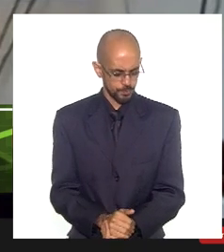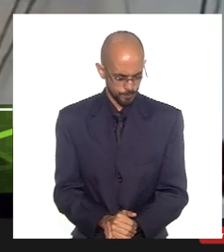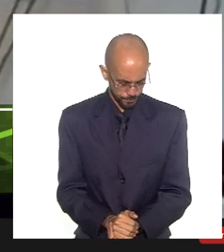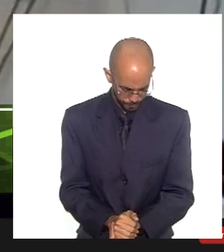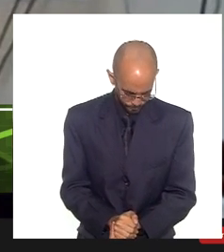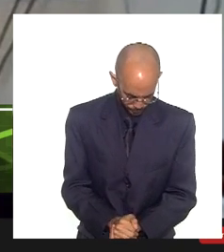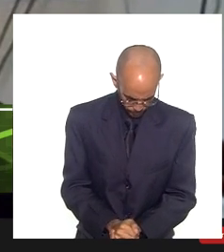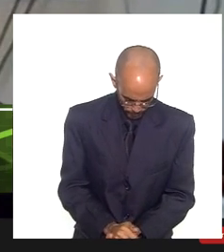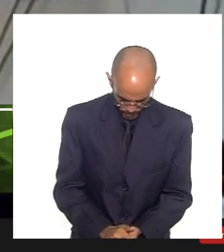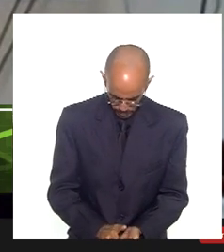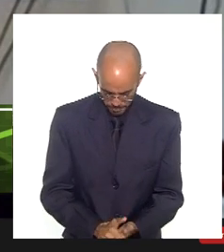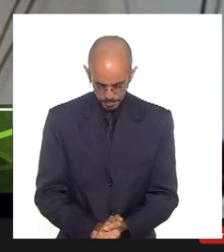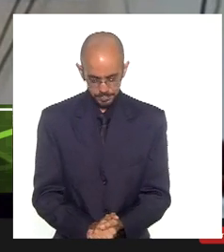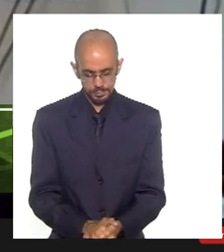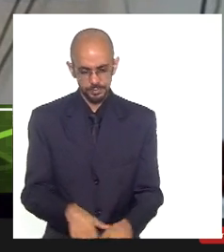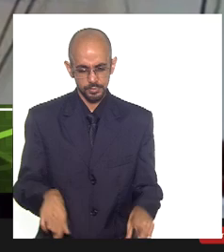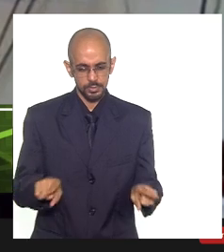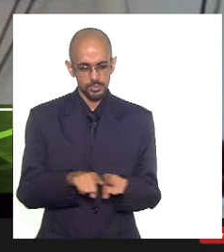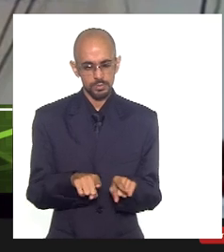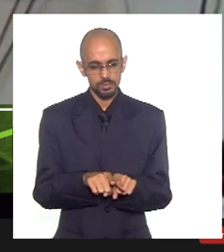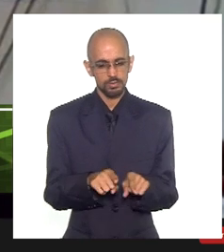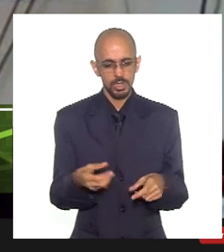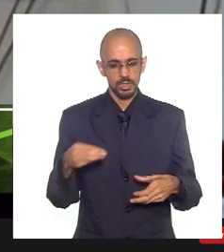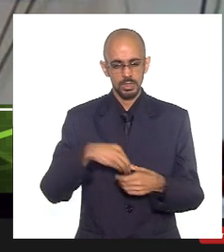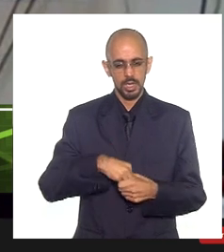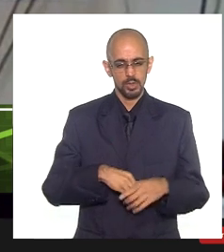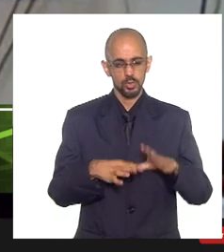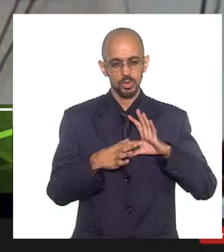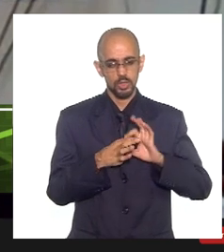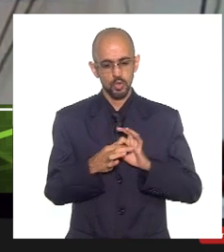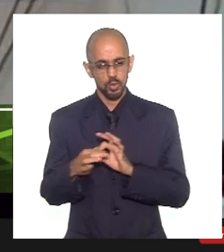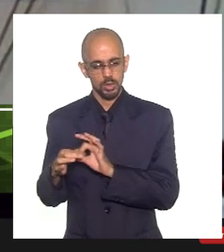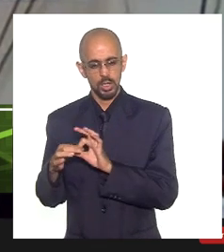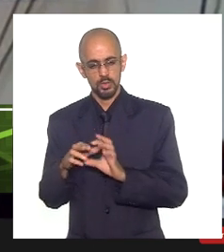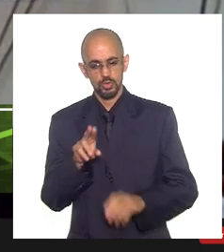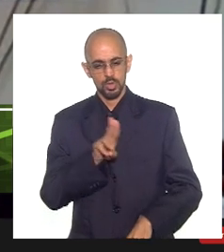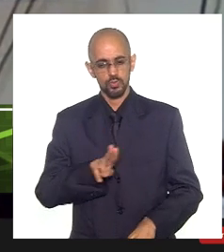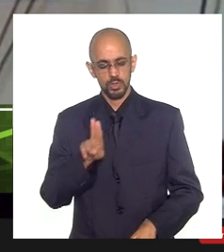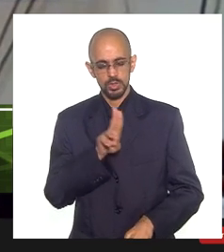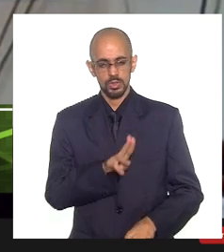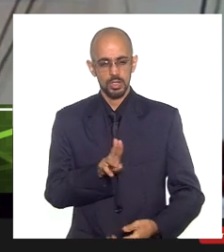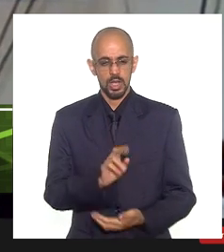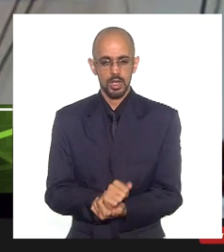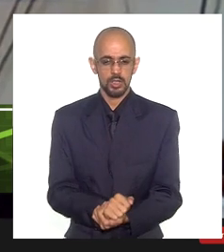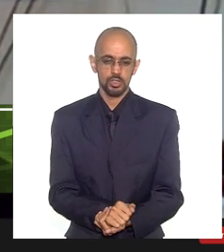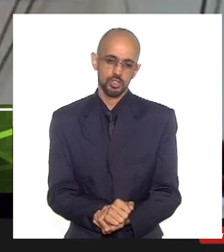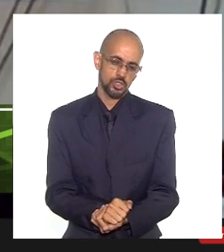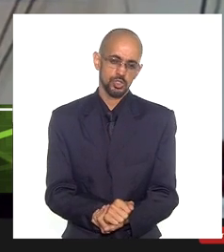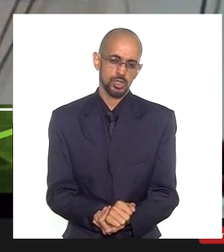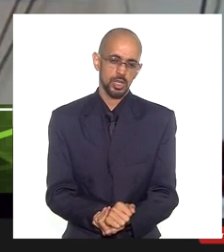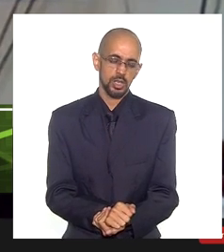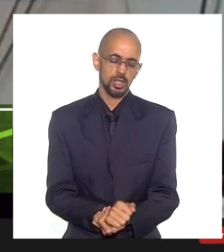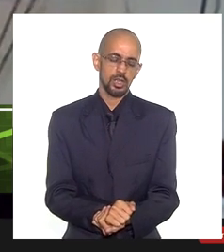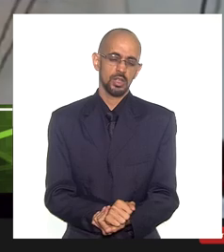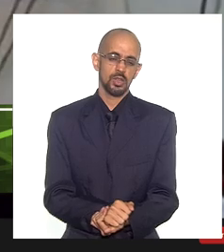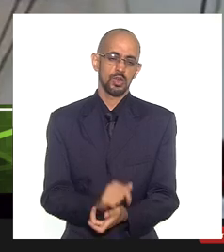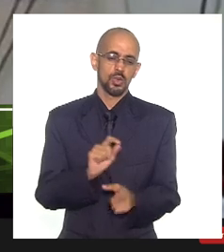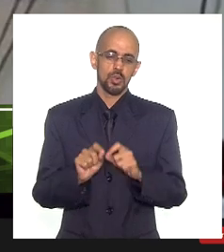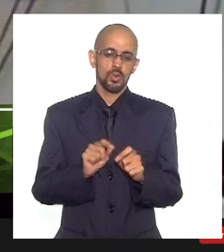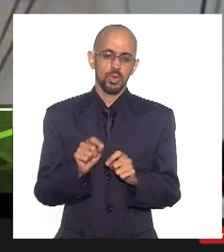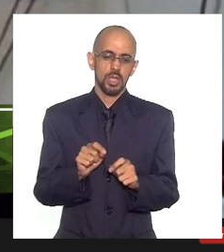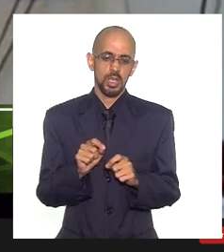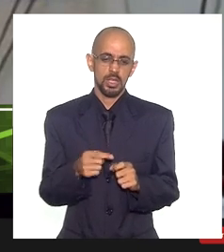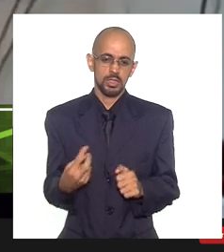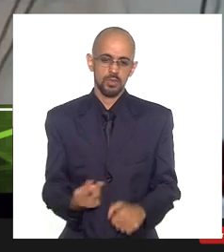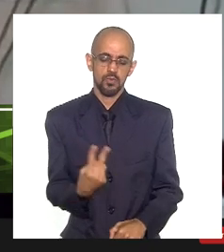agora dentro desse aspecto da universidade tomando como palavras a valorização